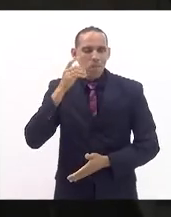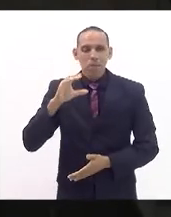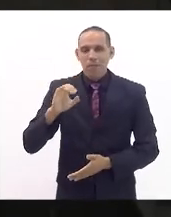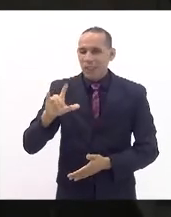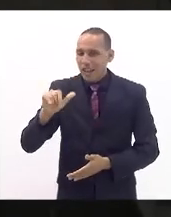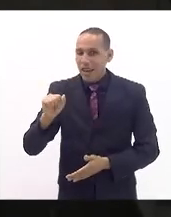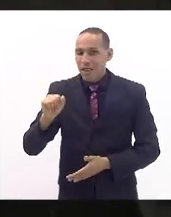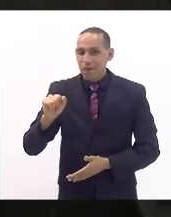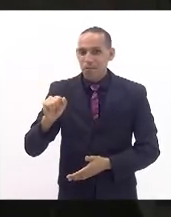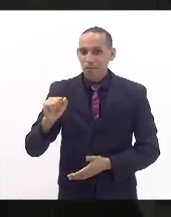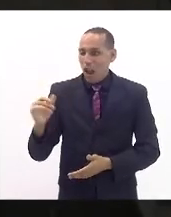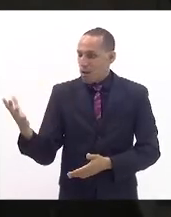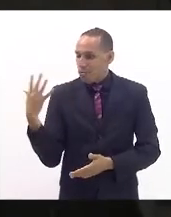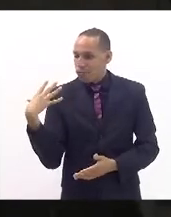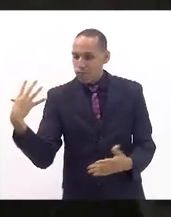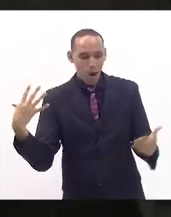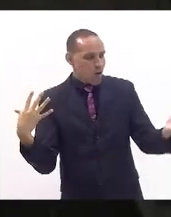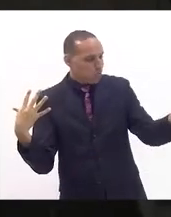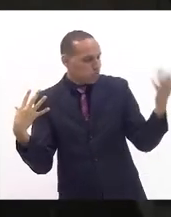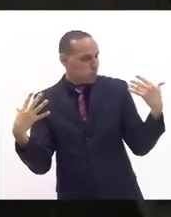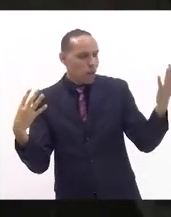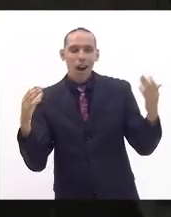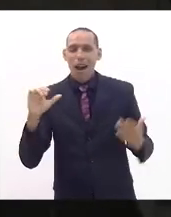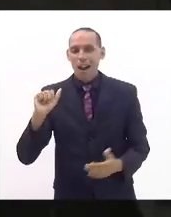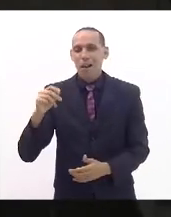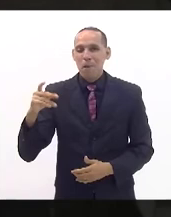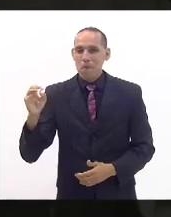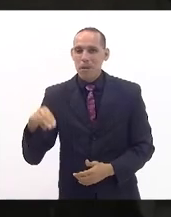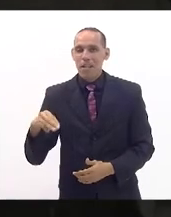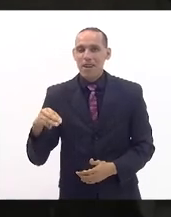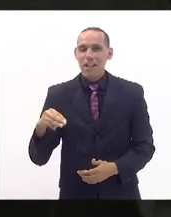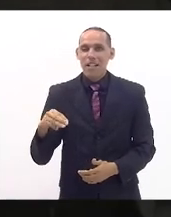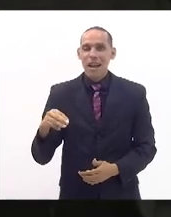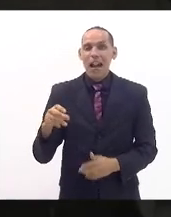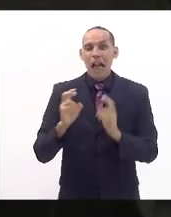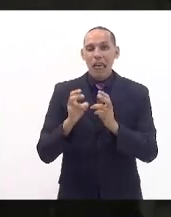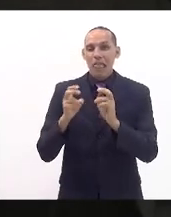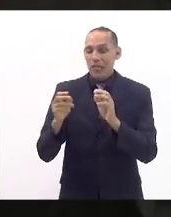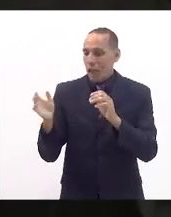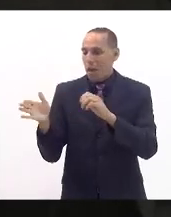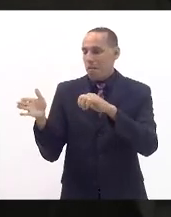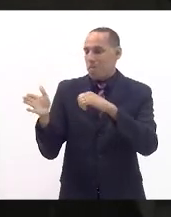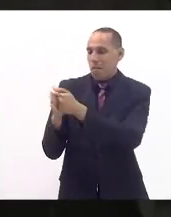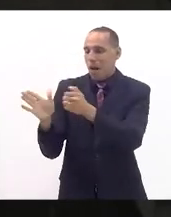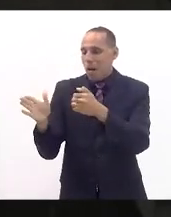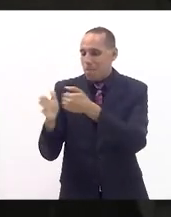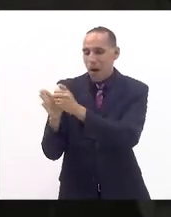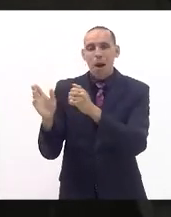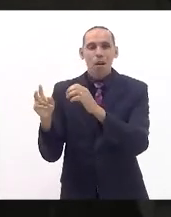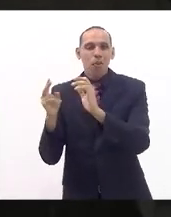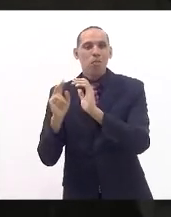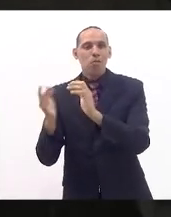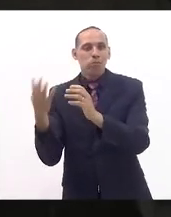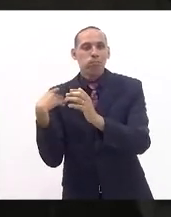capim está tão próximo da via que o trem vai batendo no capim lateralmente.